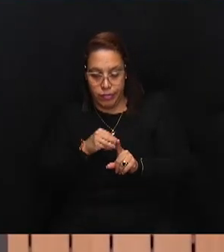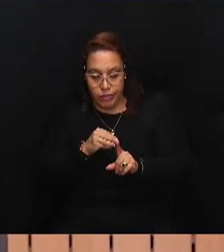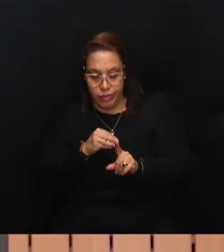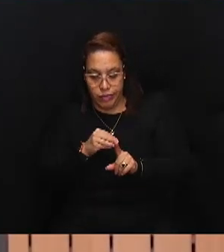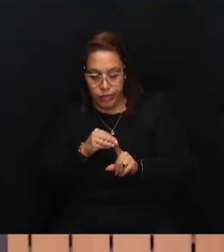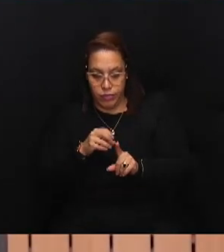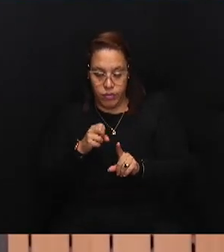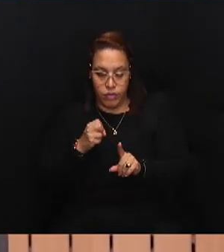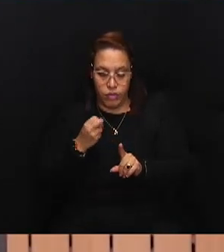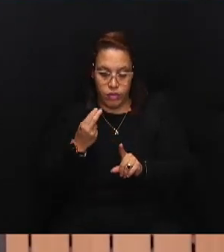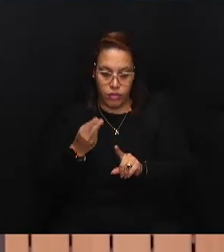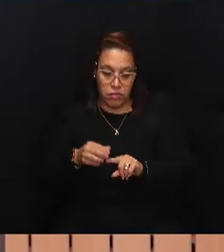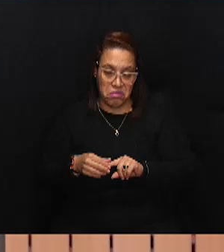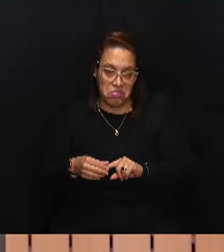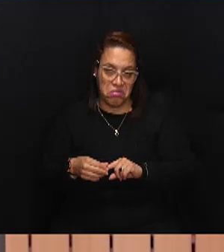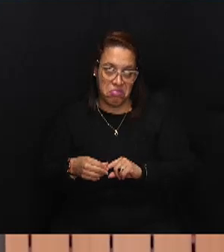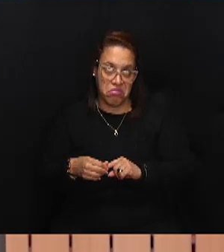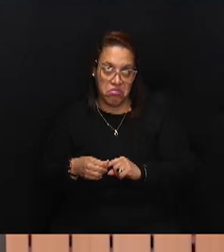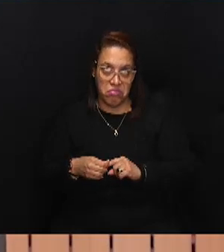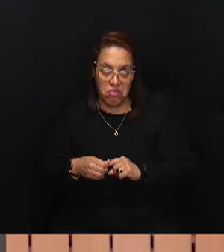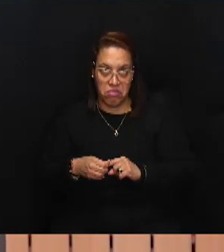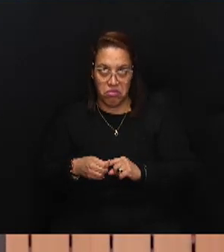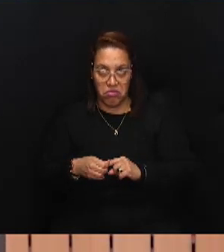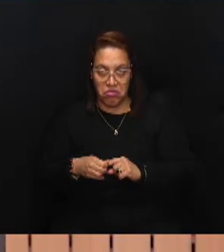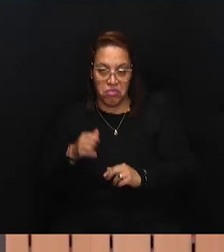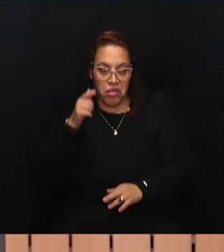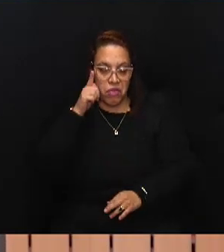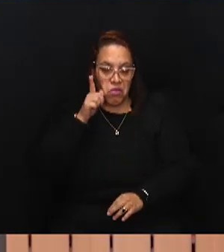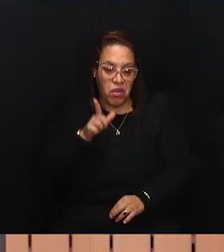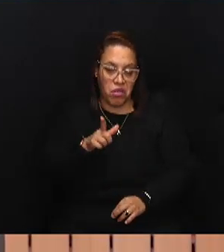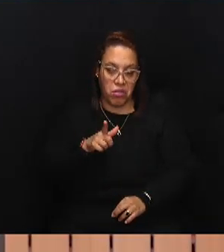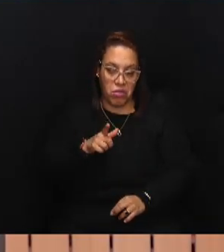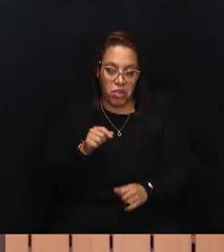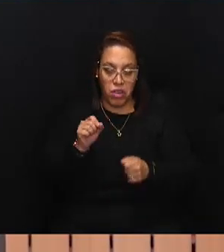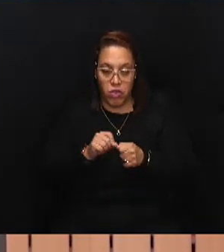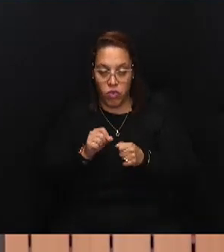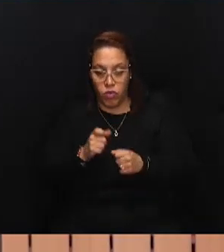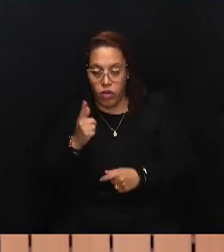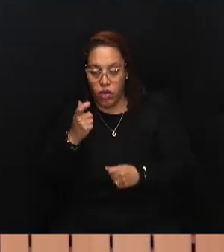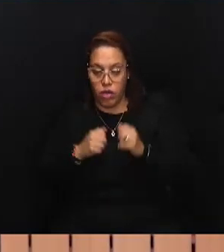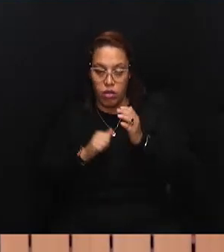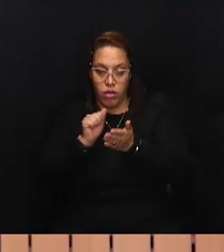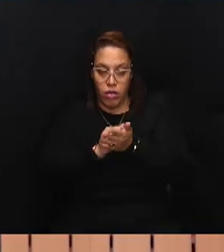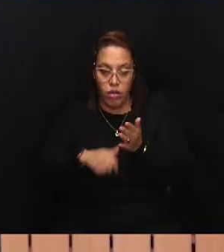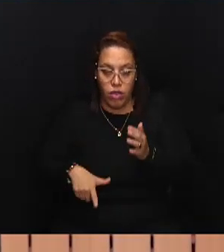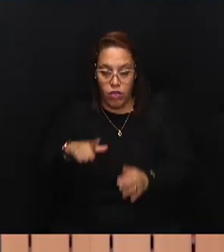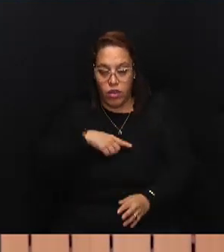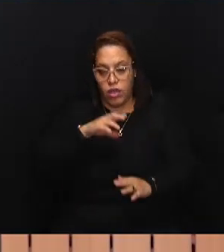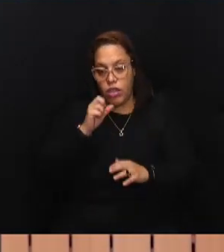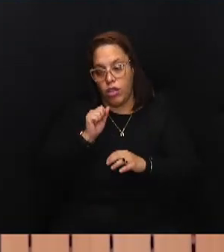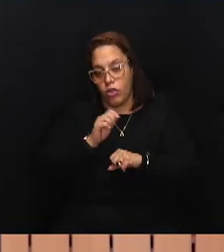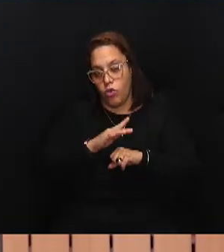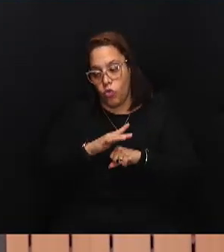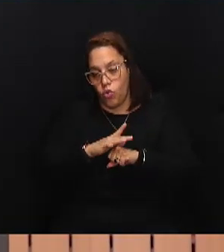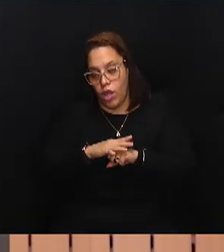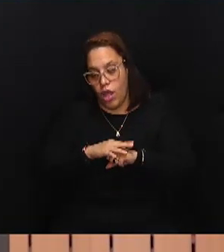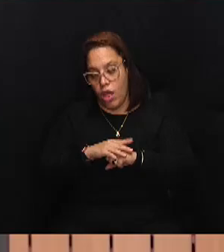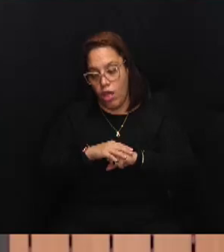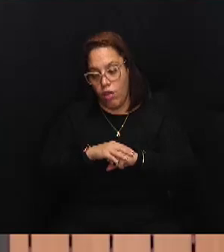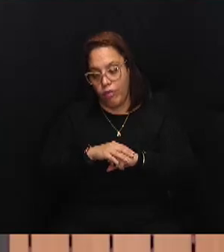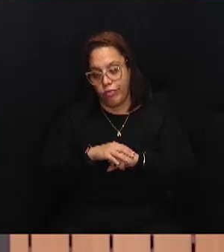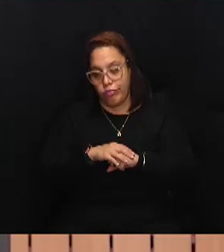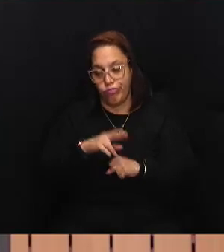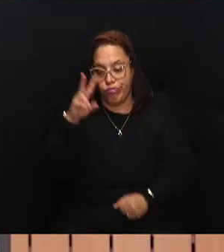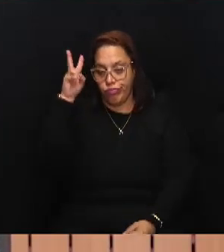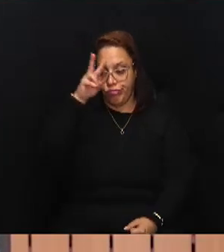esse idoso vai ter capacidade, se esse idoso vai ter doenças. Então, tudo isso vai ser da história